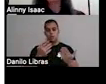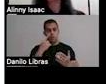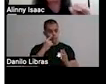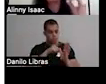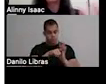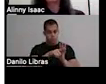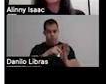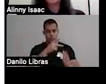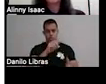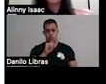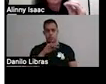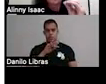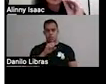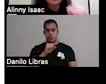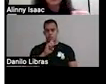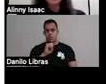síntese proteica tem nessa